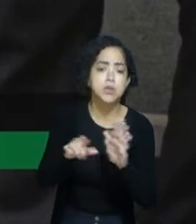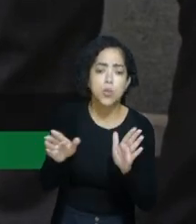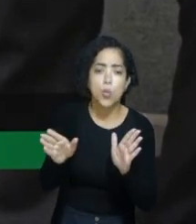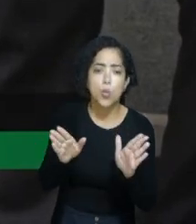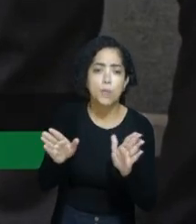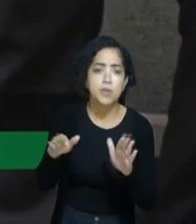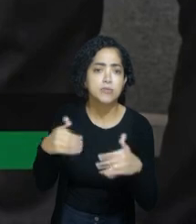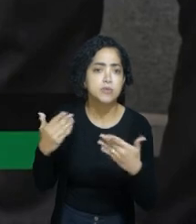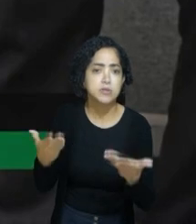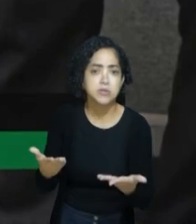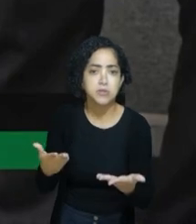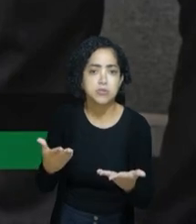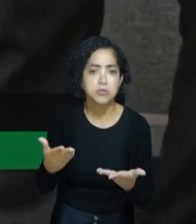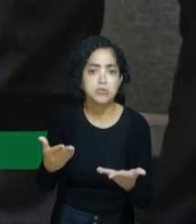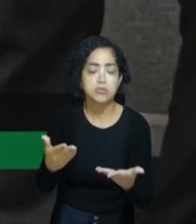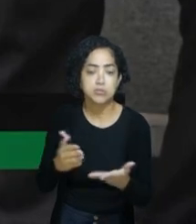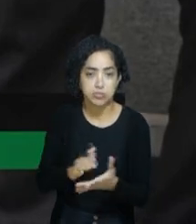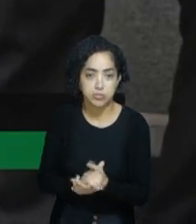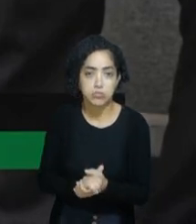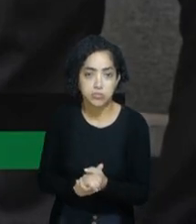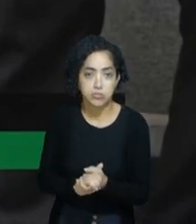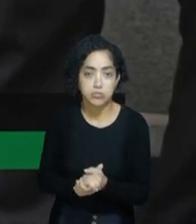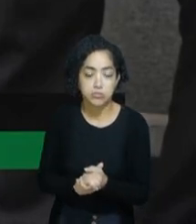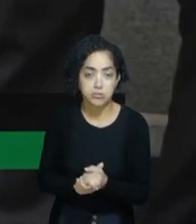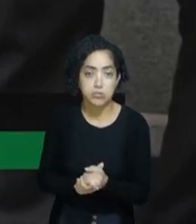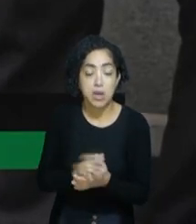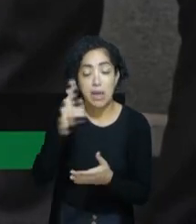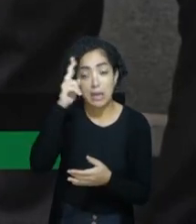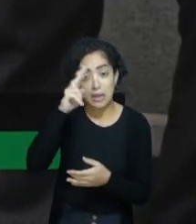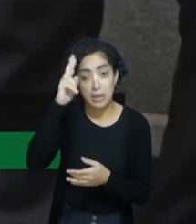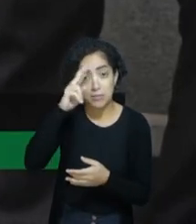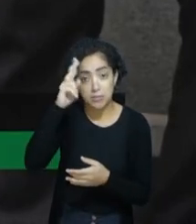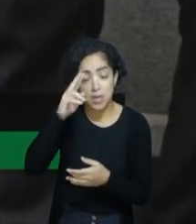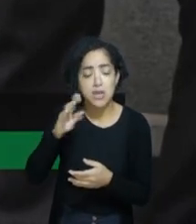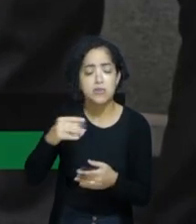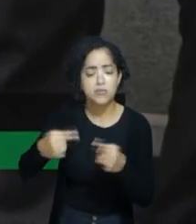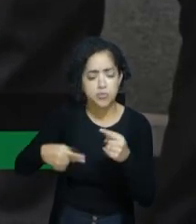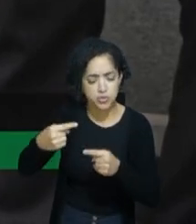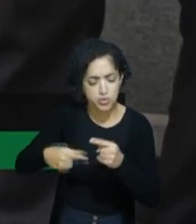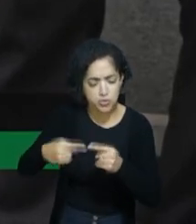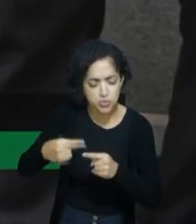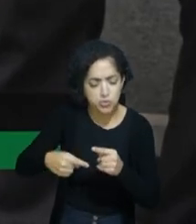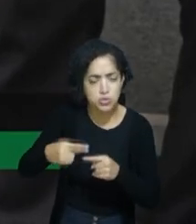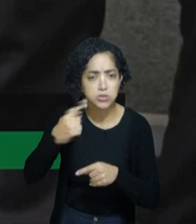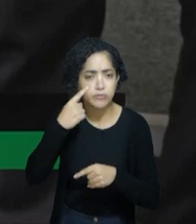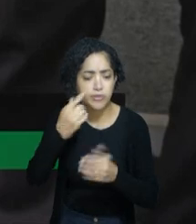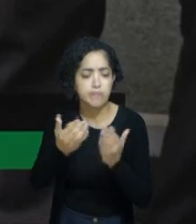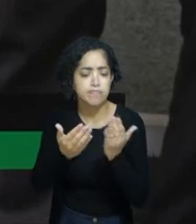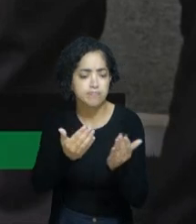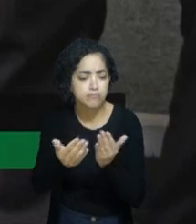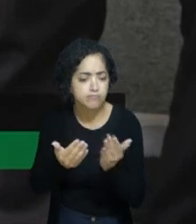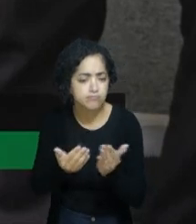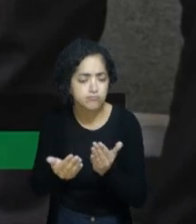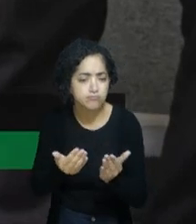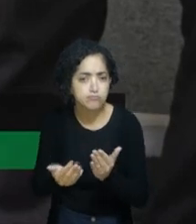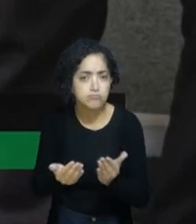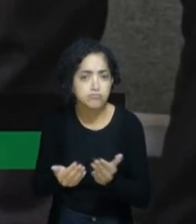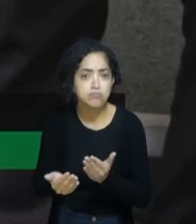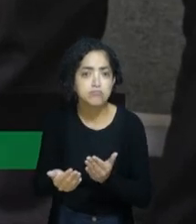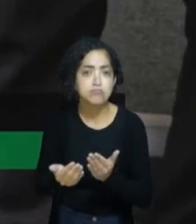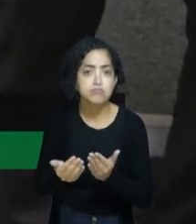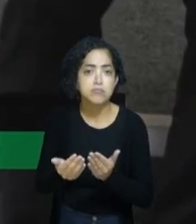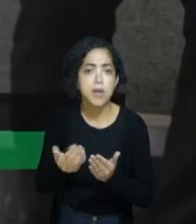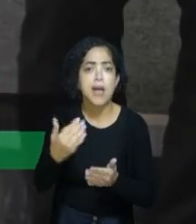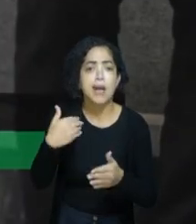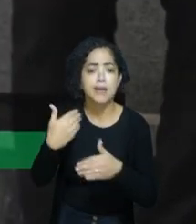AZ Olha boa né em outros termos né Bem lembrado vamos discutir internamente Vamos Fazer uma avaliação vamos discutir nos conselhos Em algum momento a gente